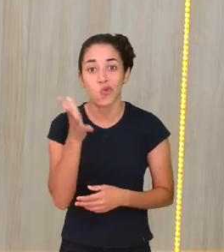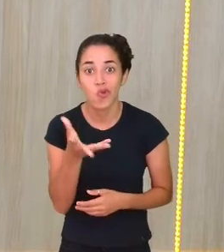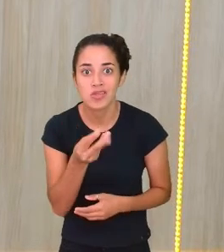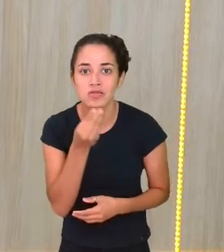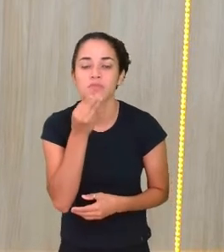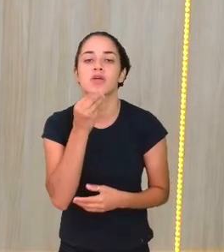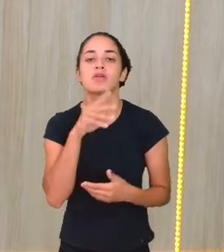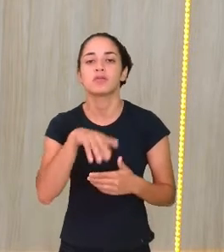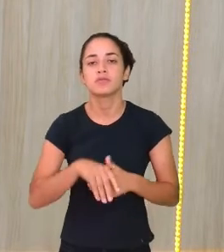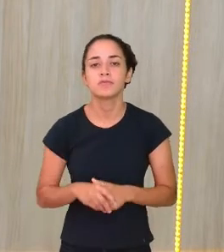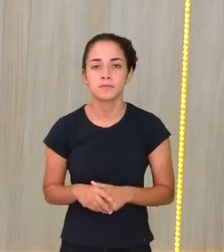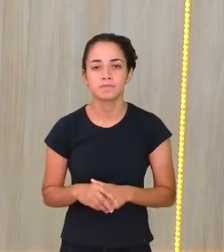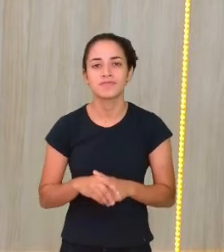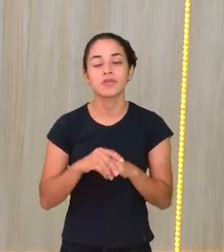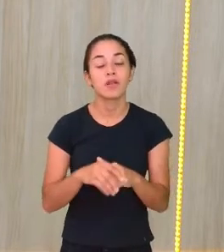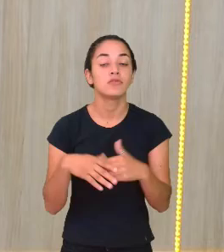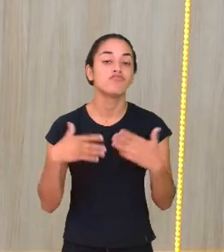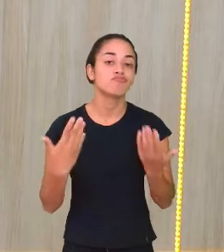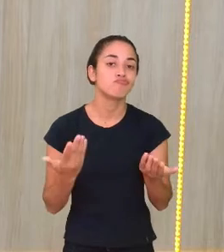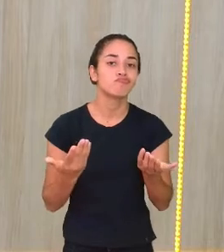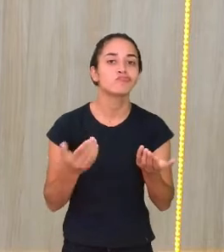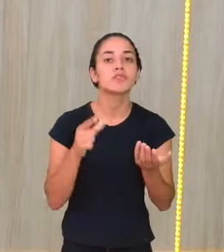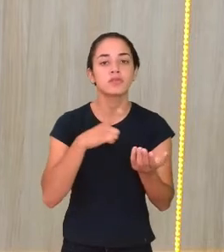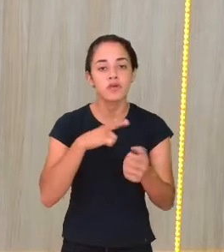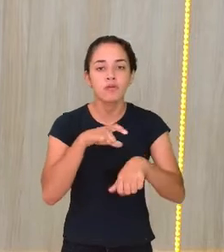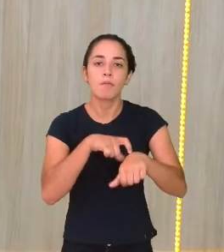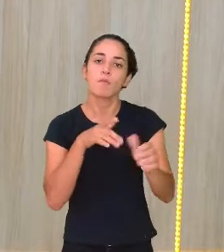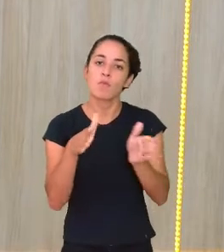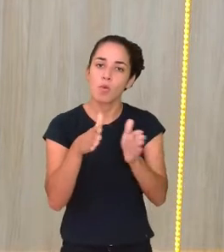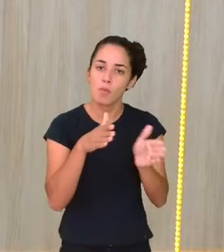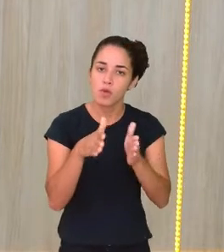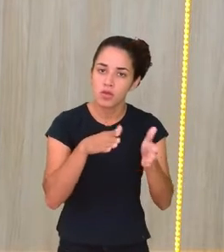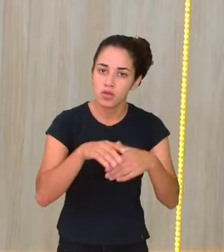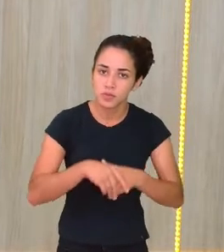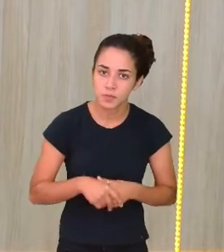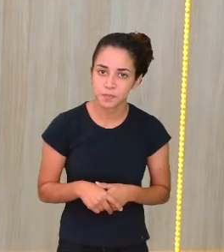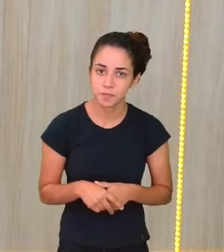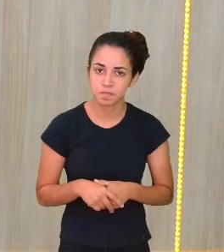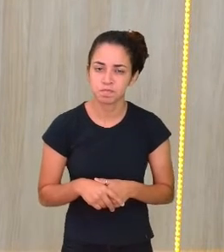conhecer. Então, ele passa por esse momento em